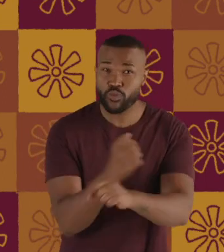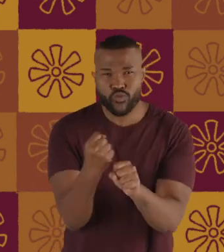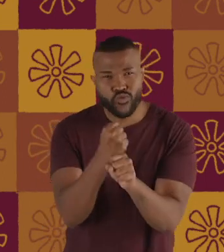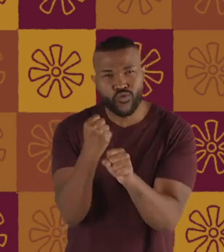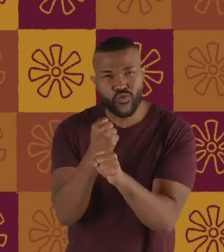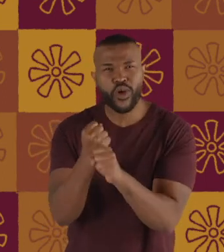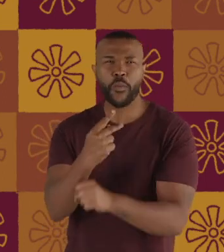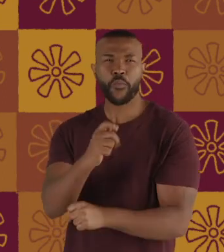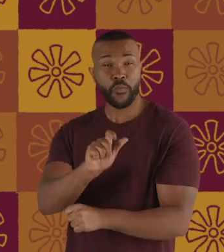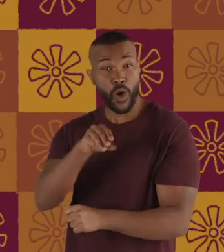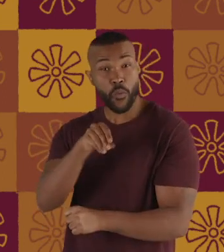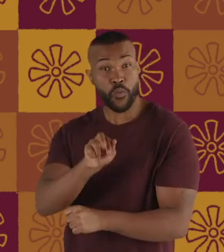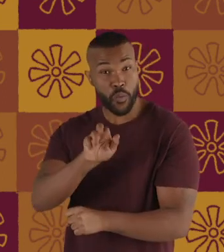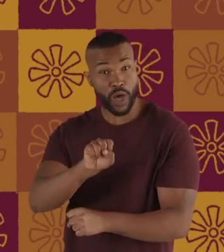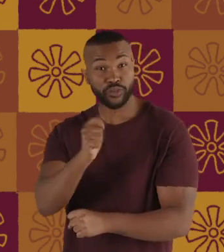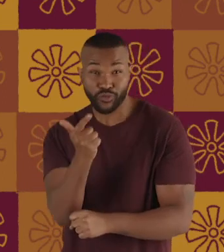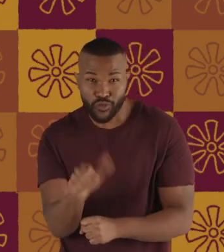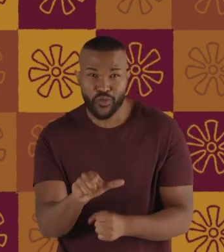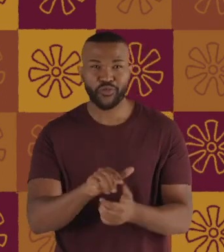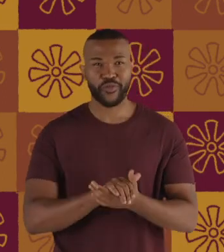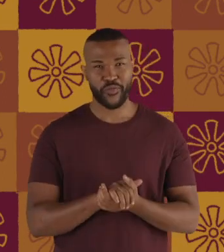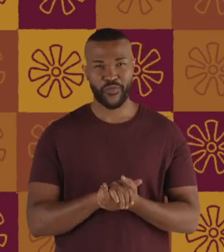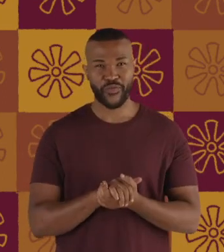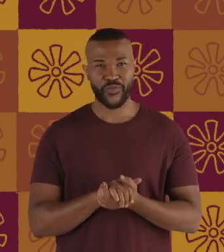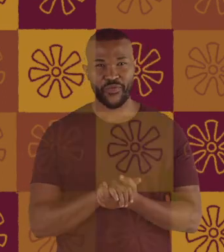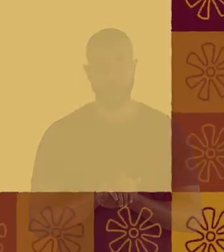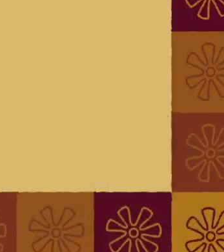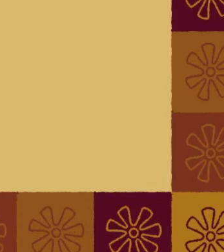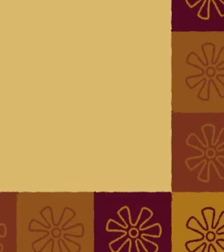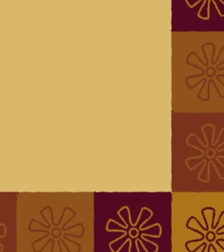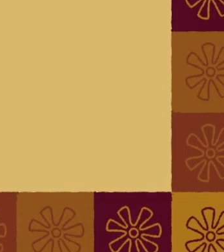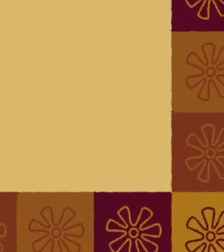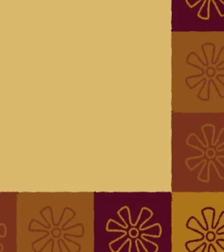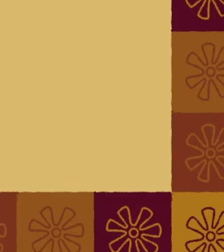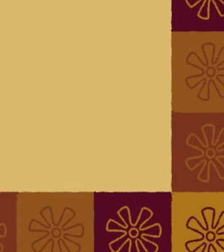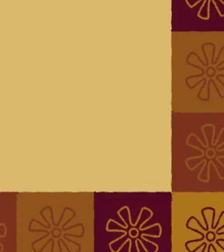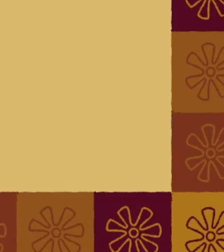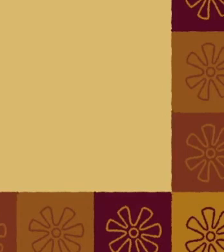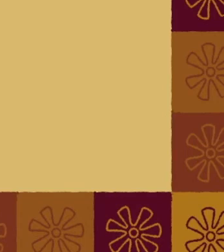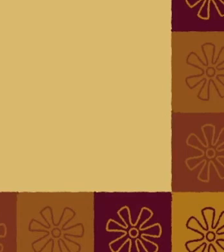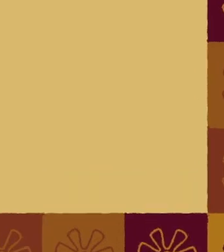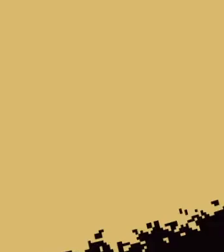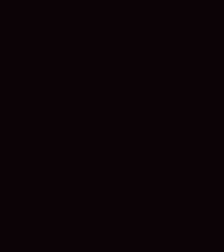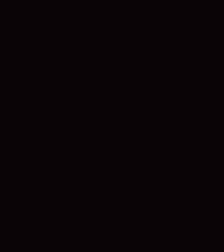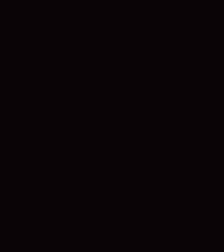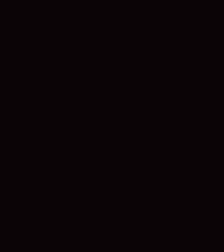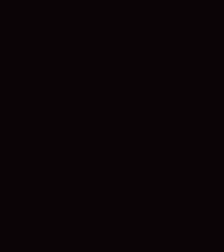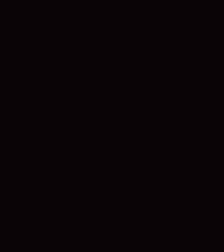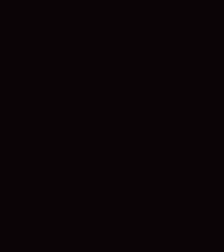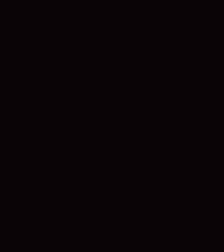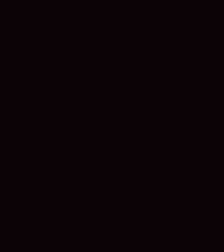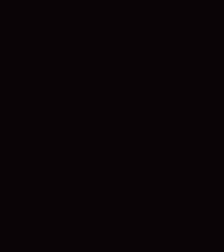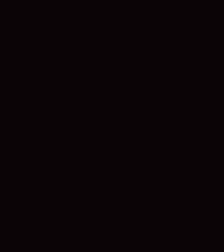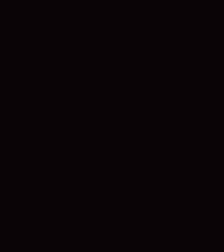contra o racismo é fazer Palmares de novo. Bandeiras de liberdade, serra da barriga,